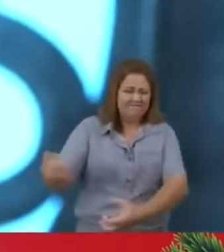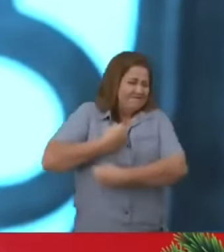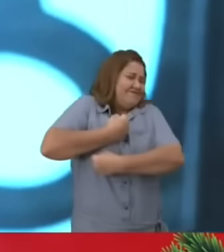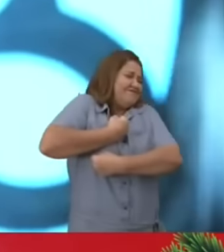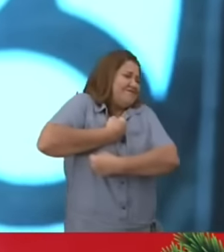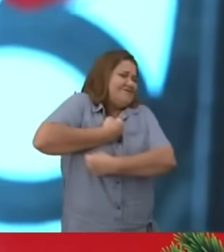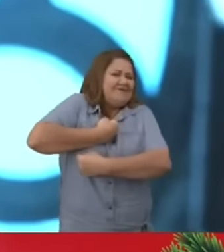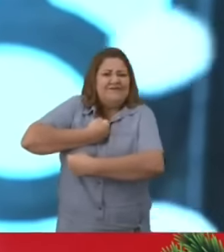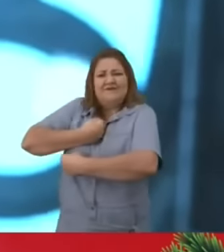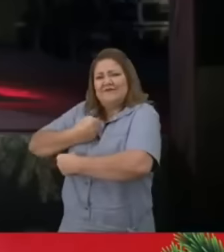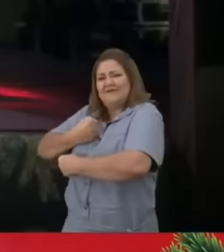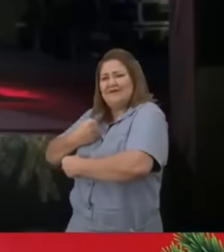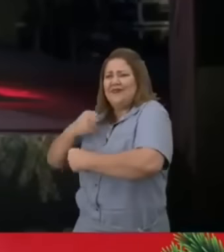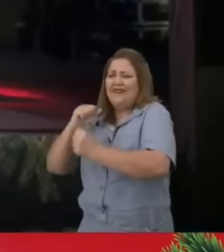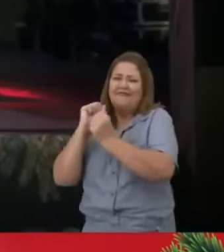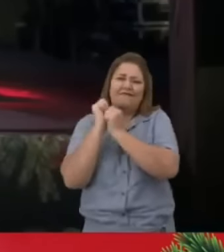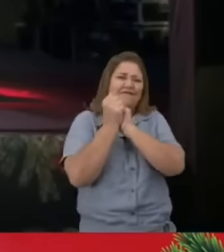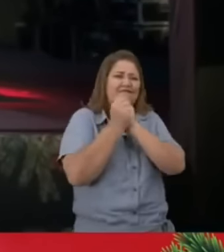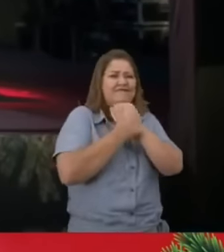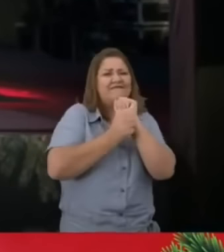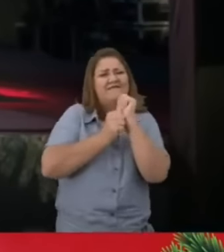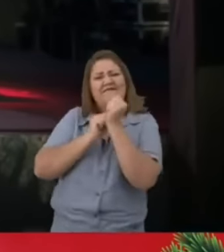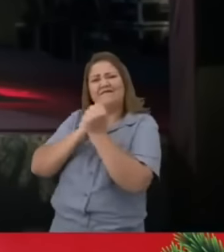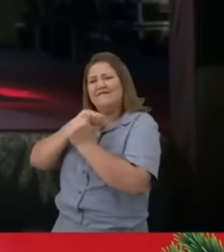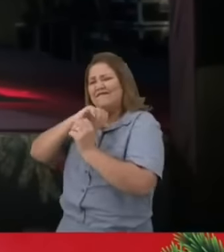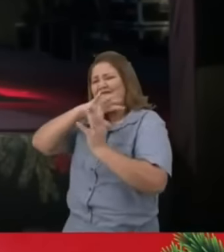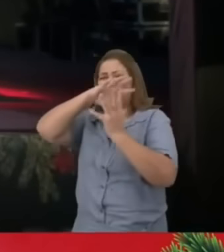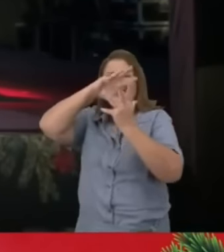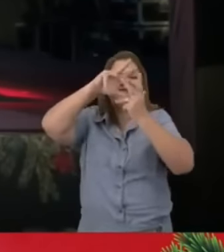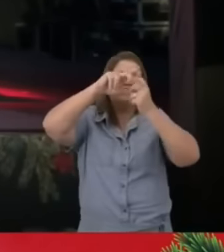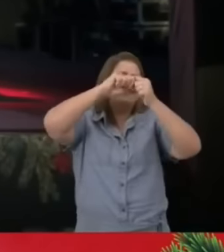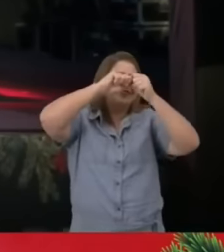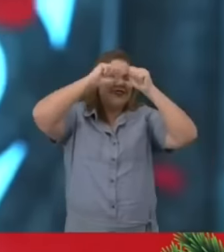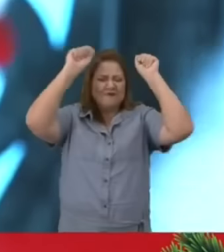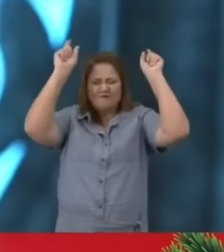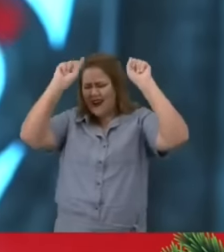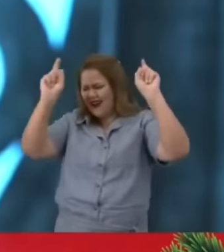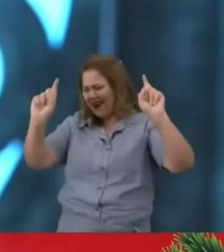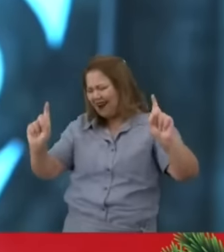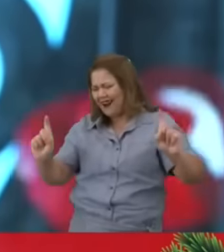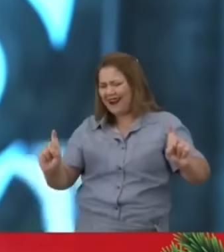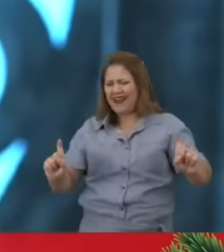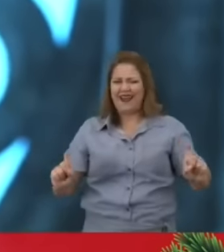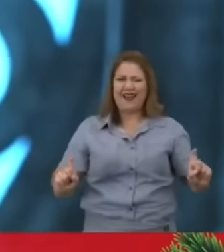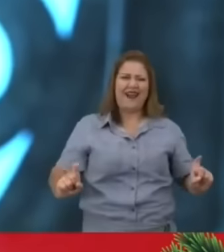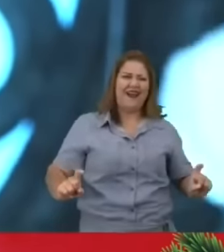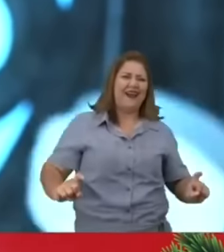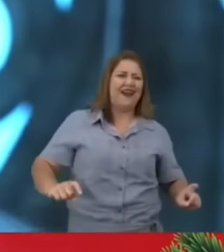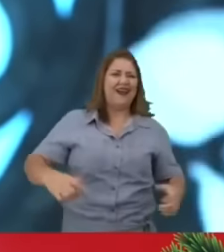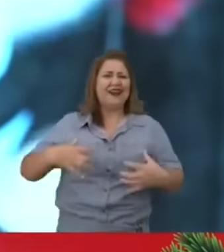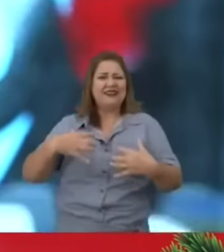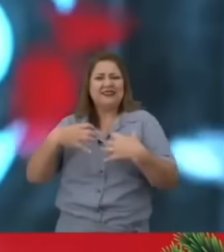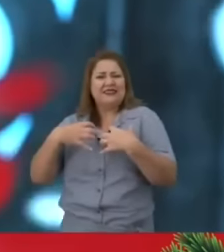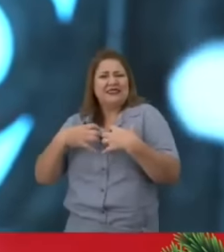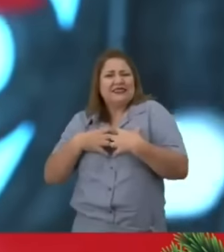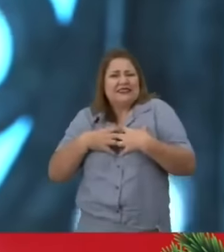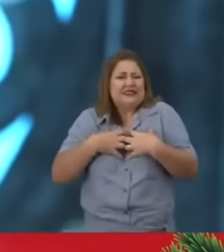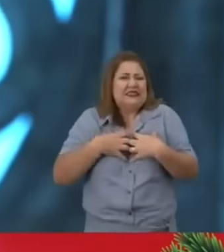A gente se beijando e o mundo caindo, o inconformado e dois doidos